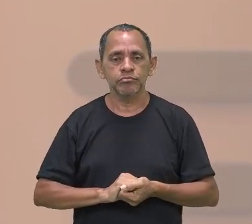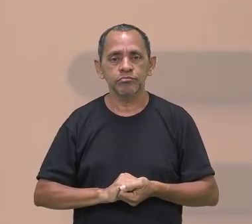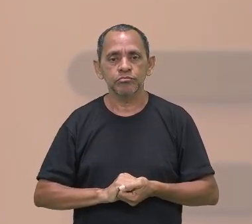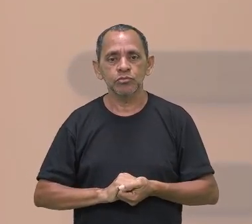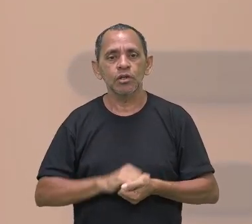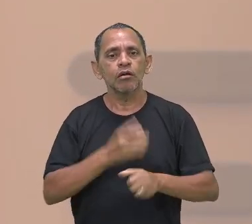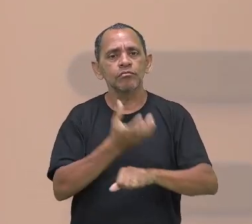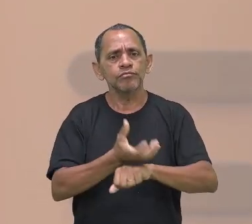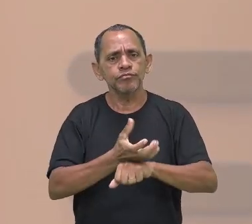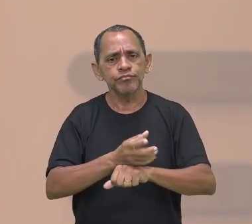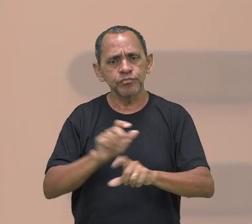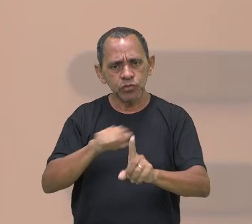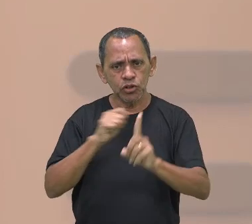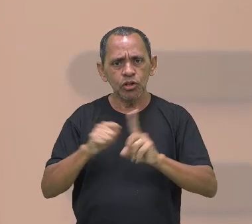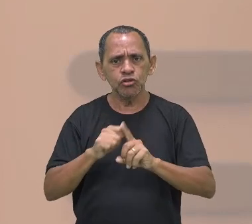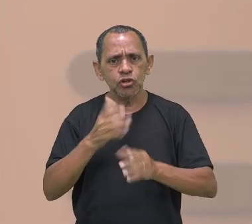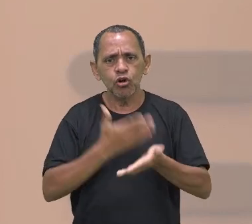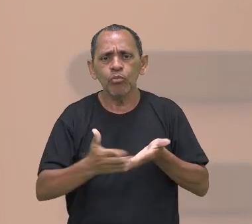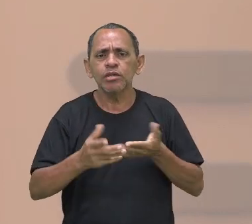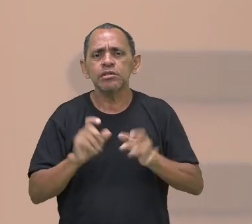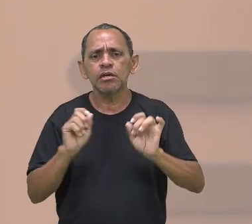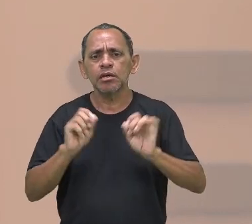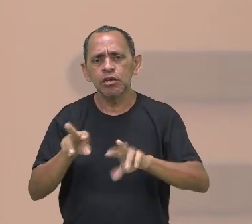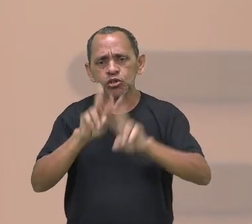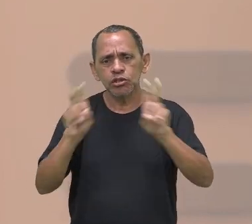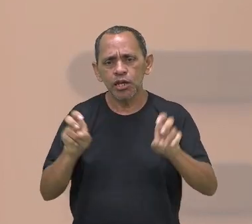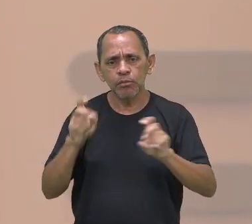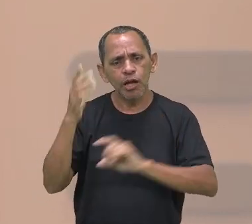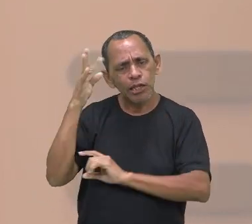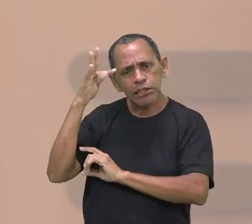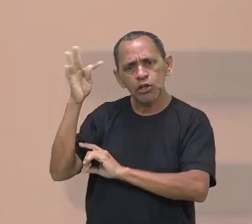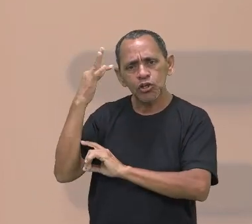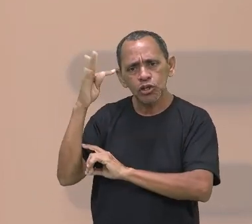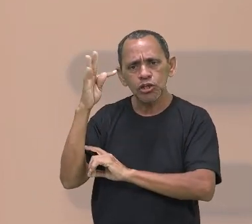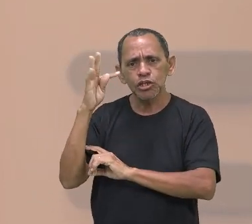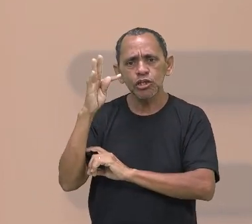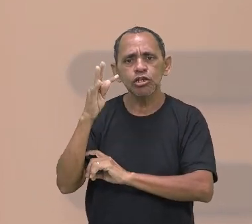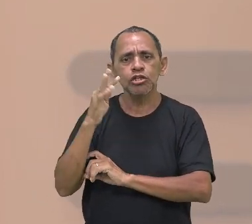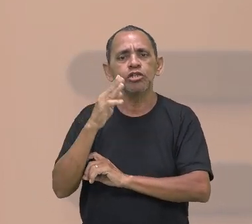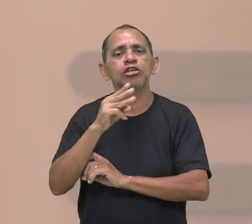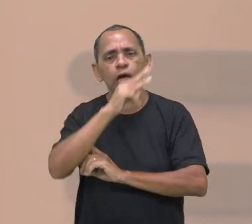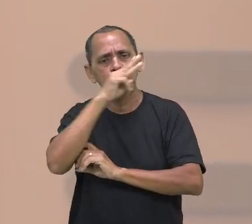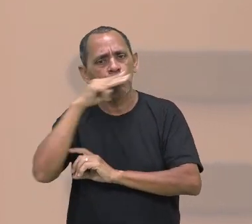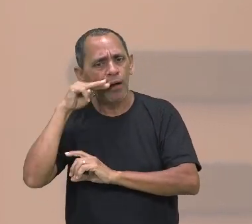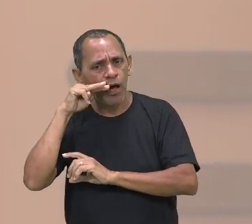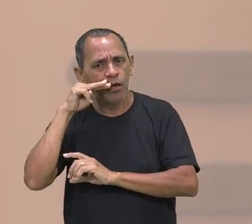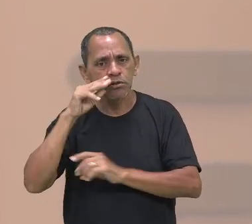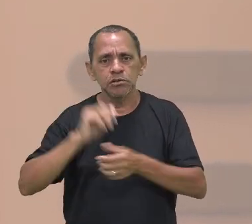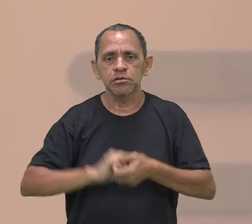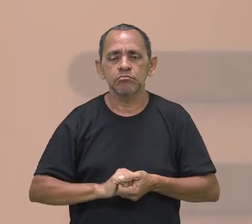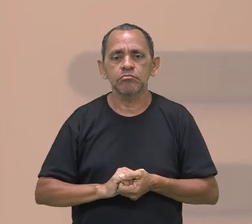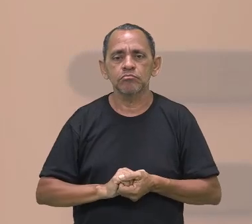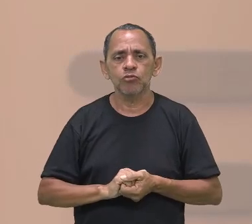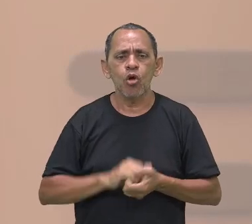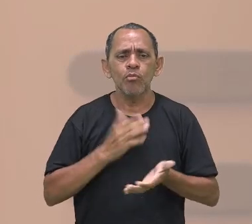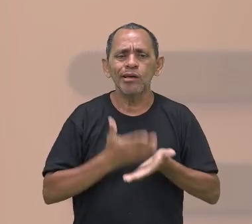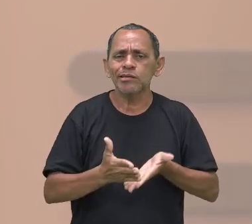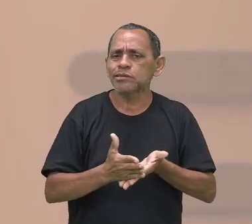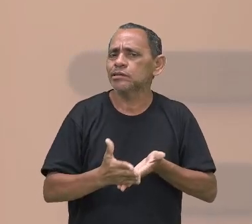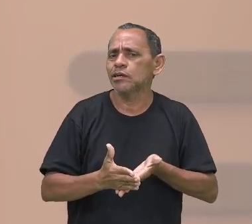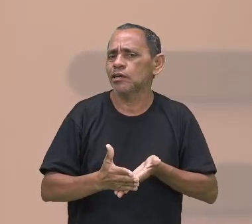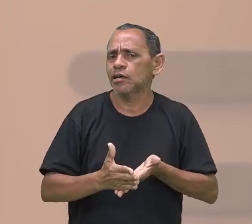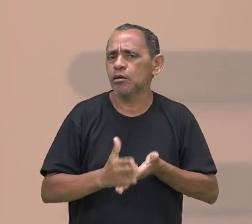vamos iniciar, então, falando das teorias marxistas. Nós iniciamos a unidade 2 falando de